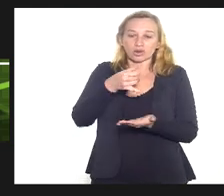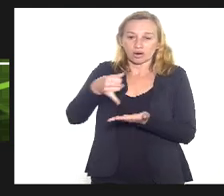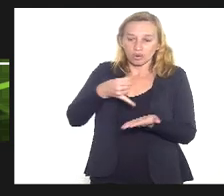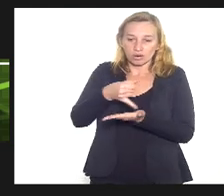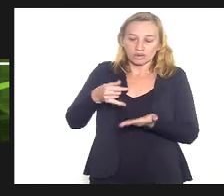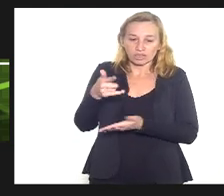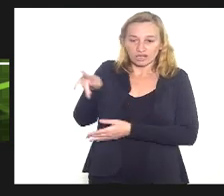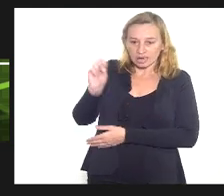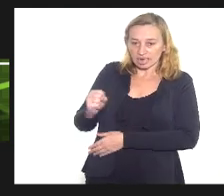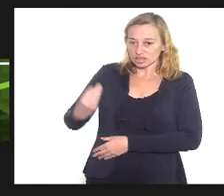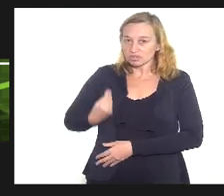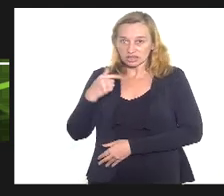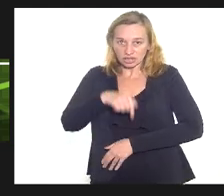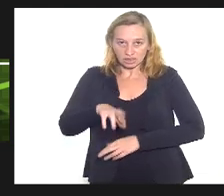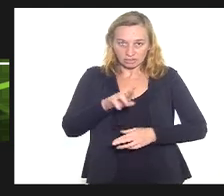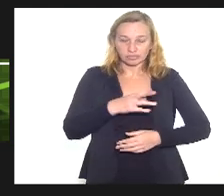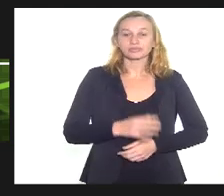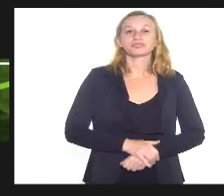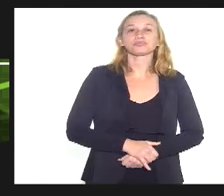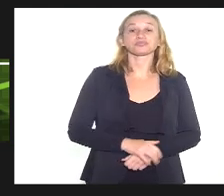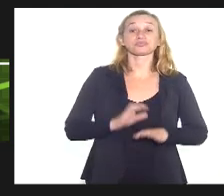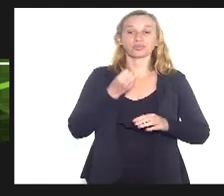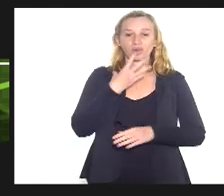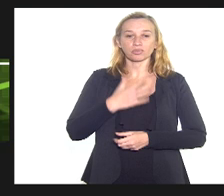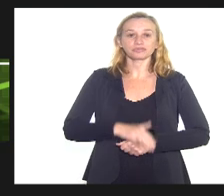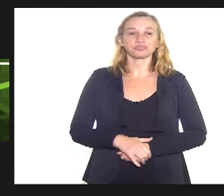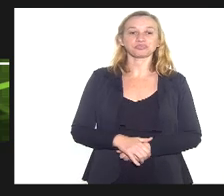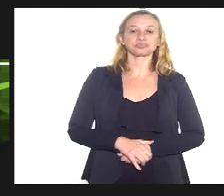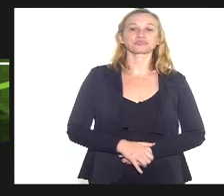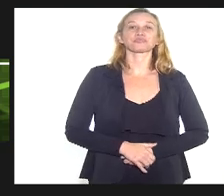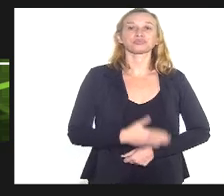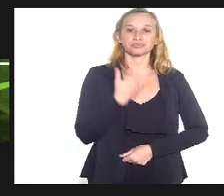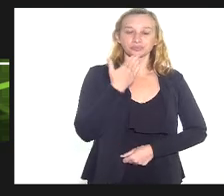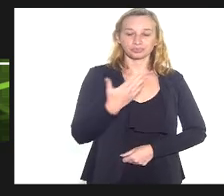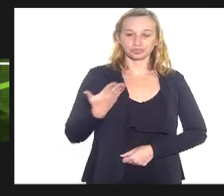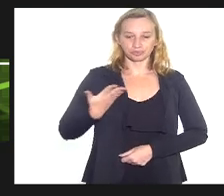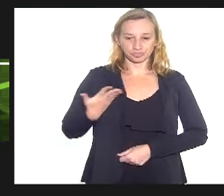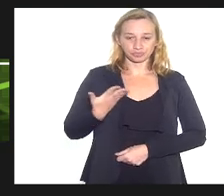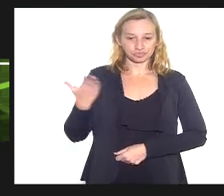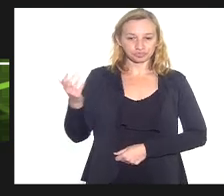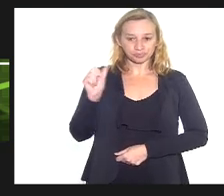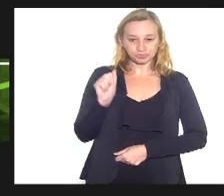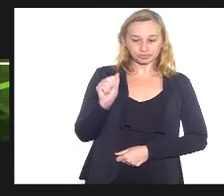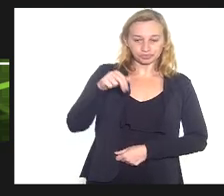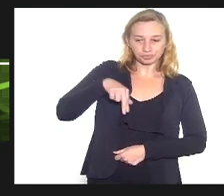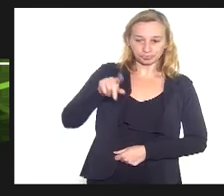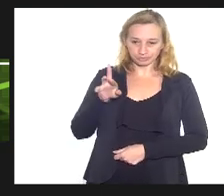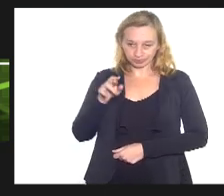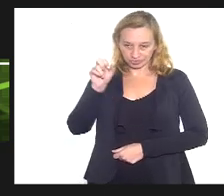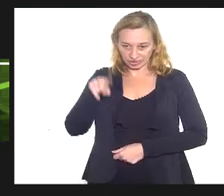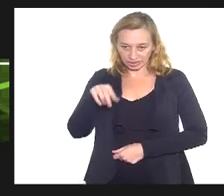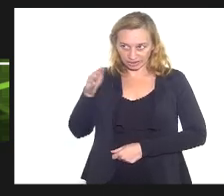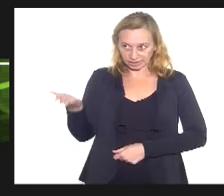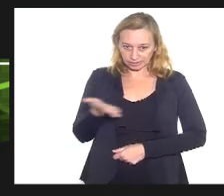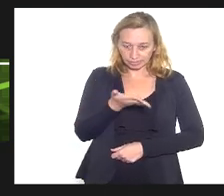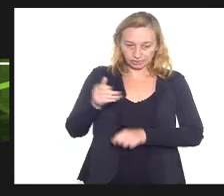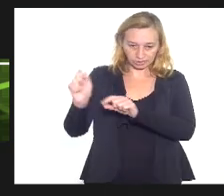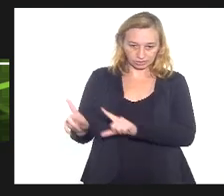estão aqui presentes. Bom, eu vou pedir que a minha colega Andréa, por gentileza...